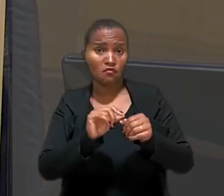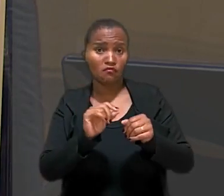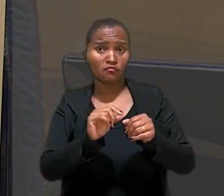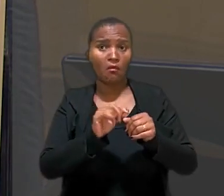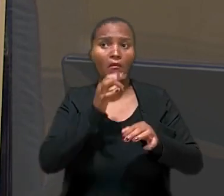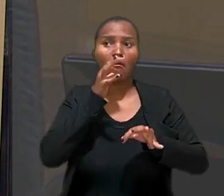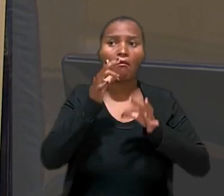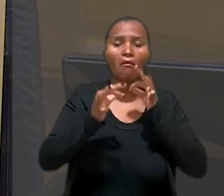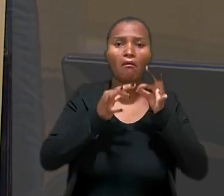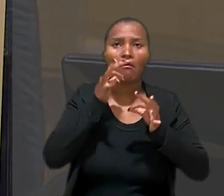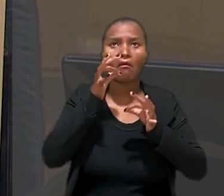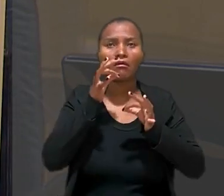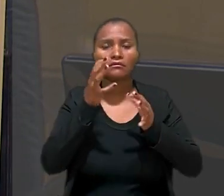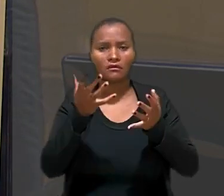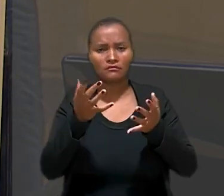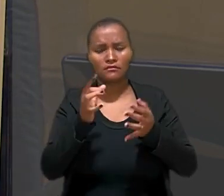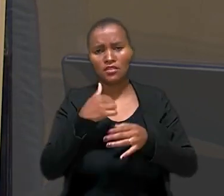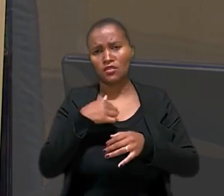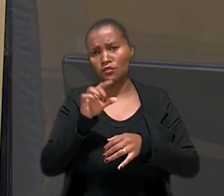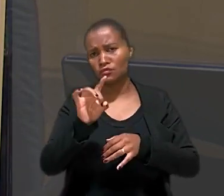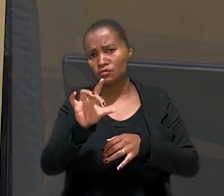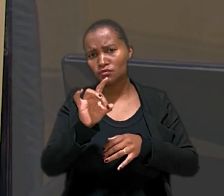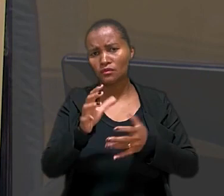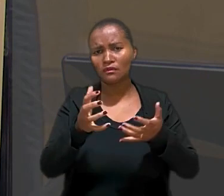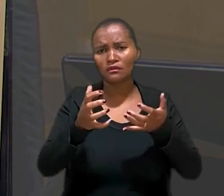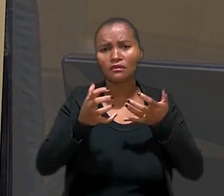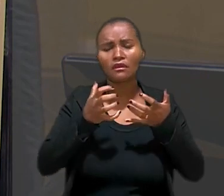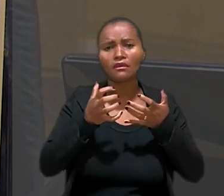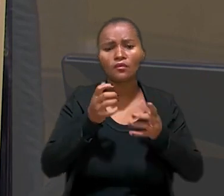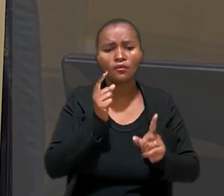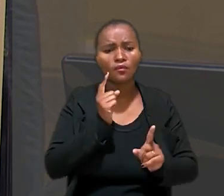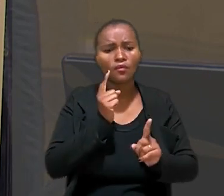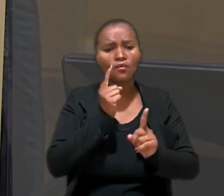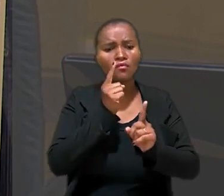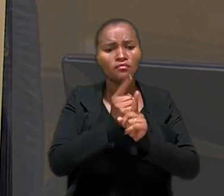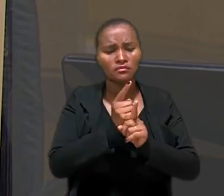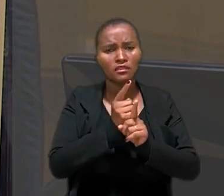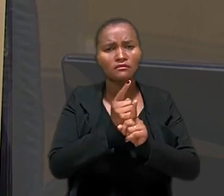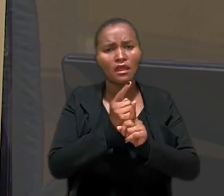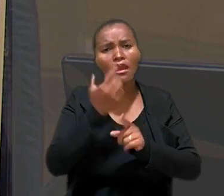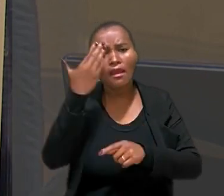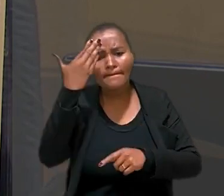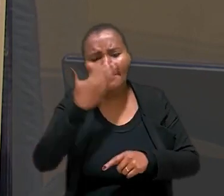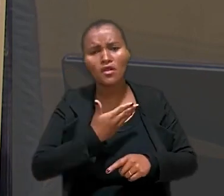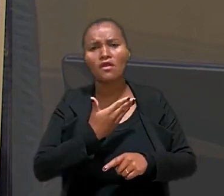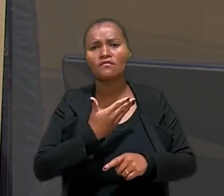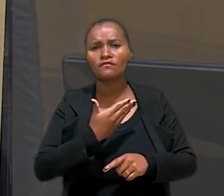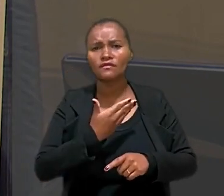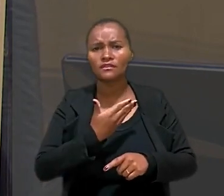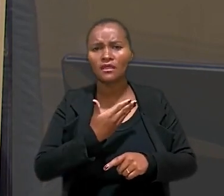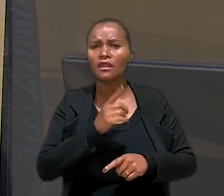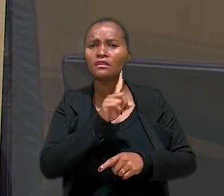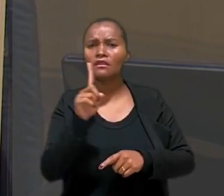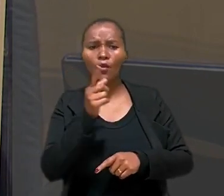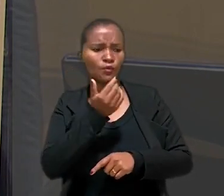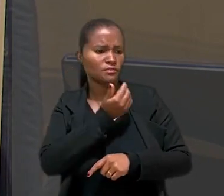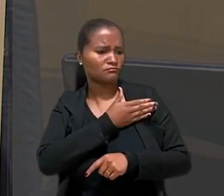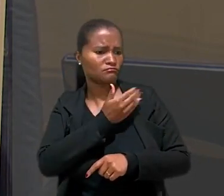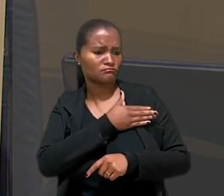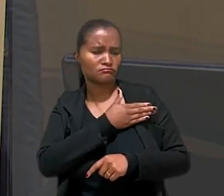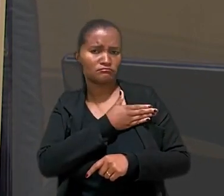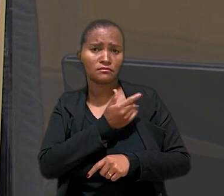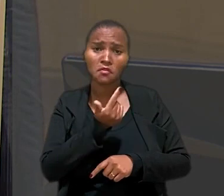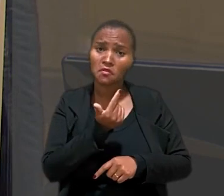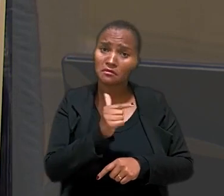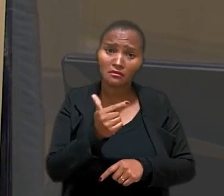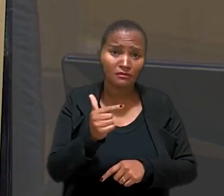fazendo nenhuma suposição, eu só estou pretendendo encontrar a prova da não discriminação